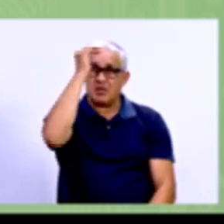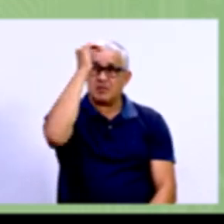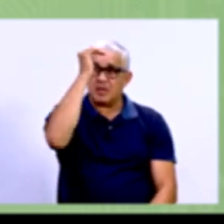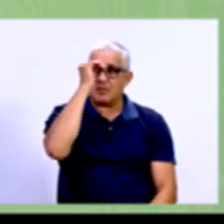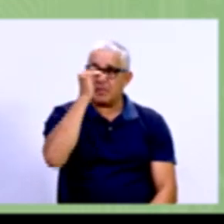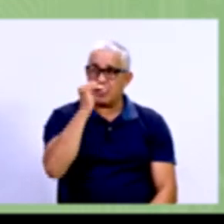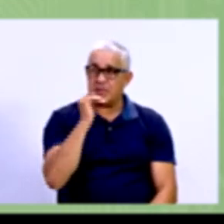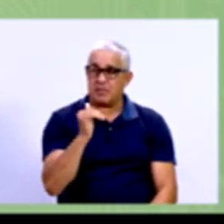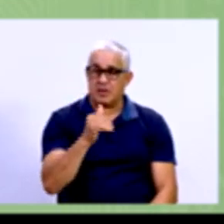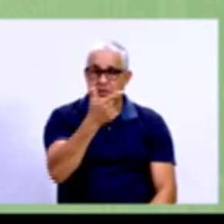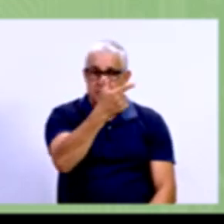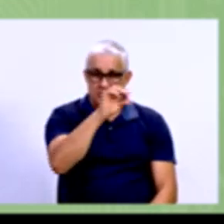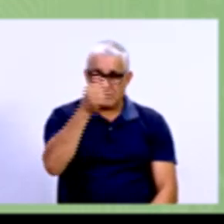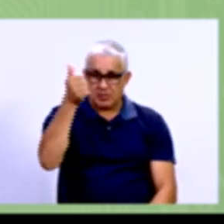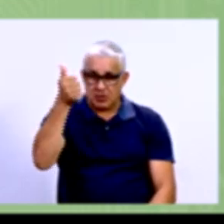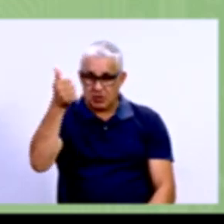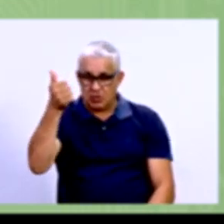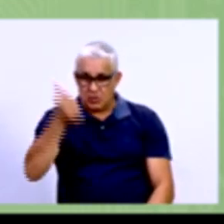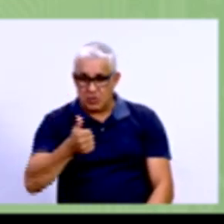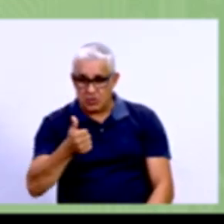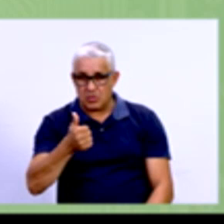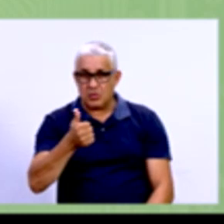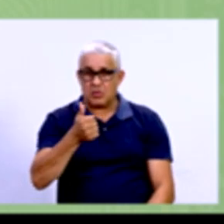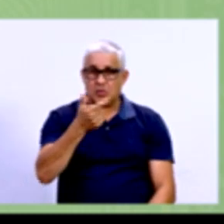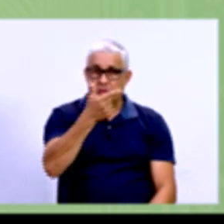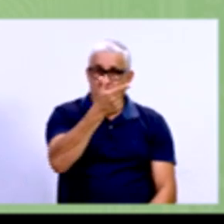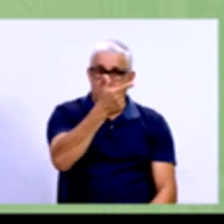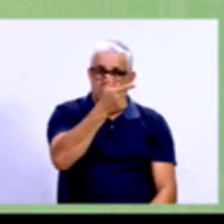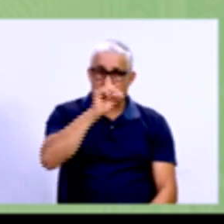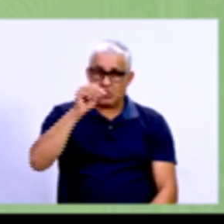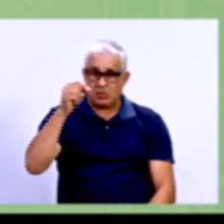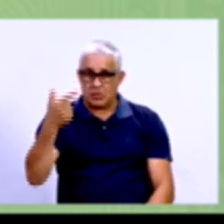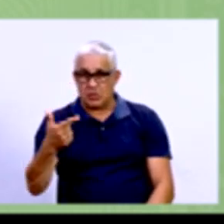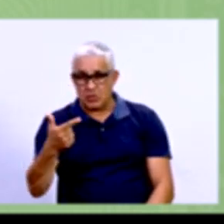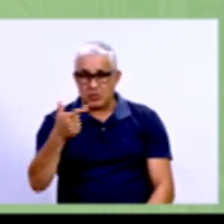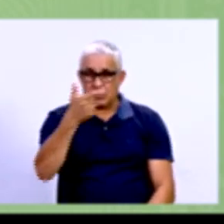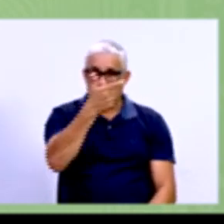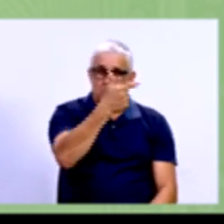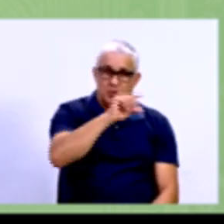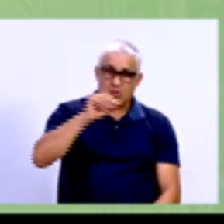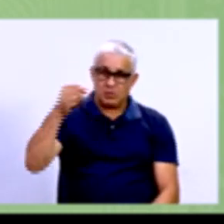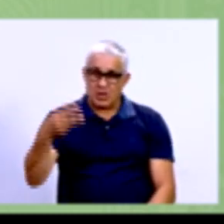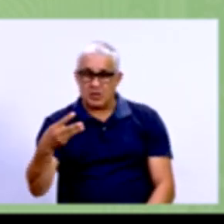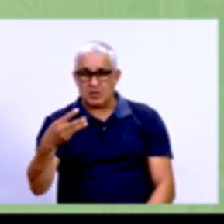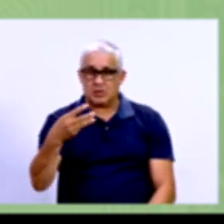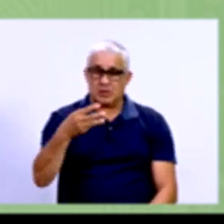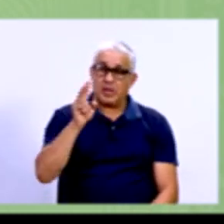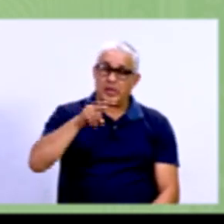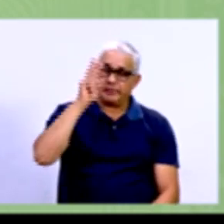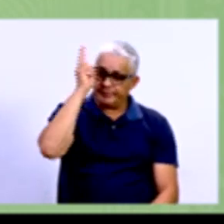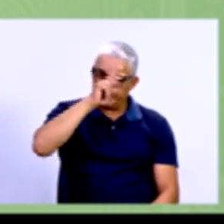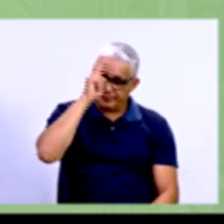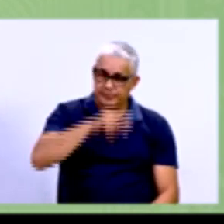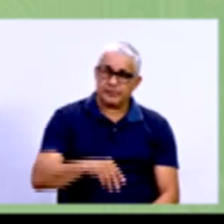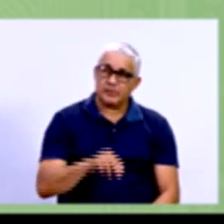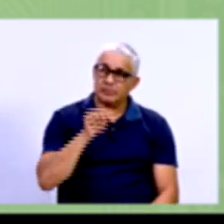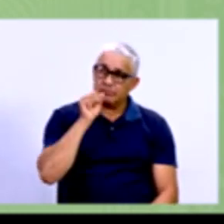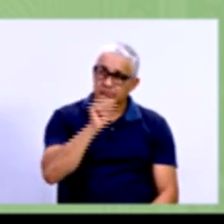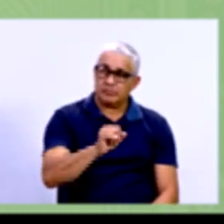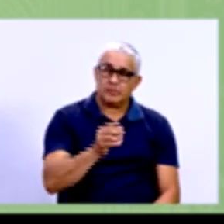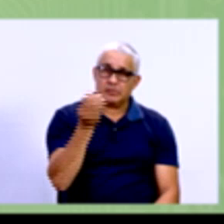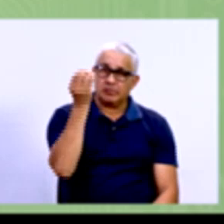lá 2001, 2002, 2003, ela vai ser uma série histórica. Se eu vou colocar a tabela, por exemplo, eu vou